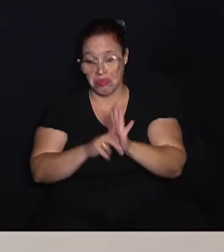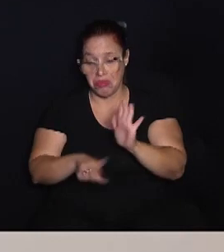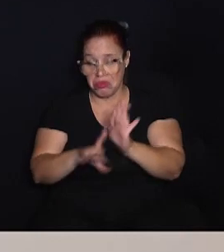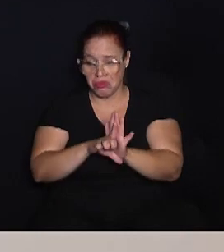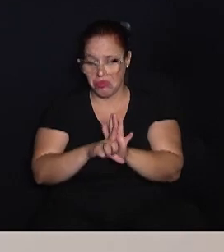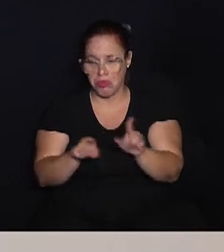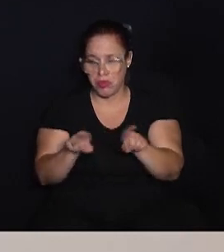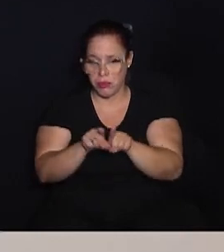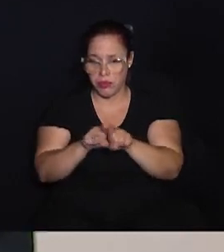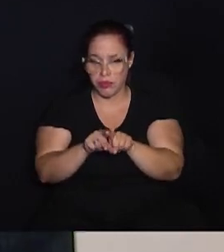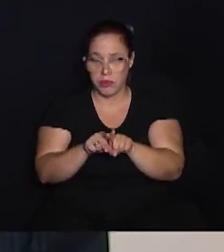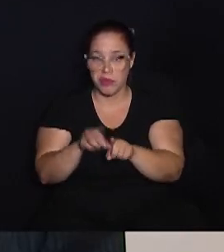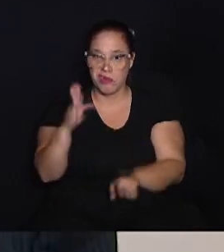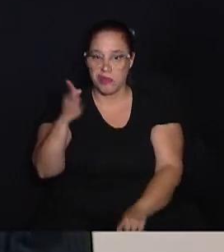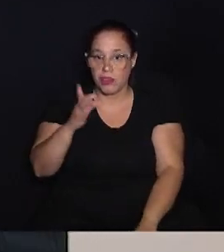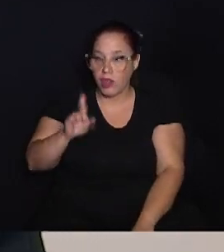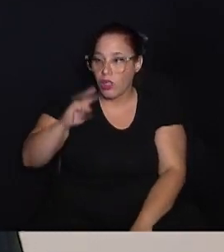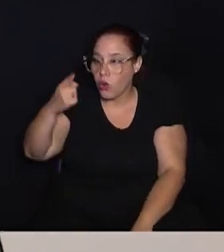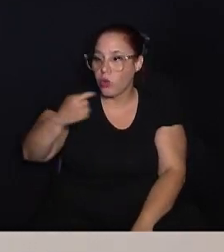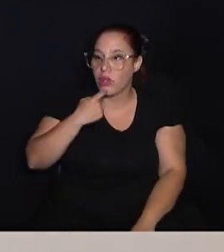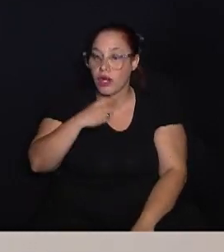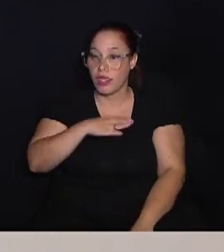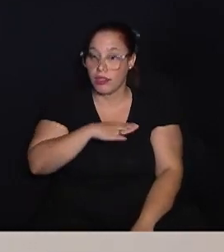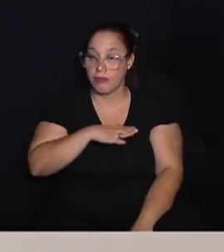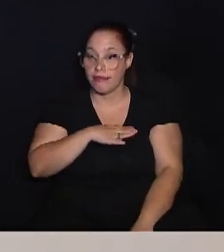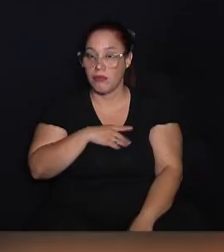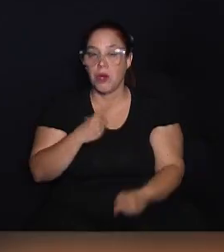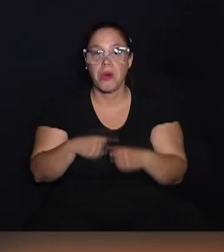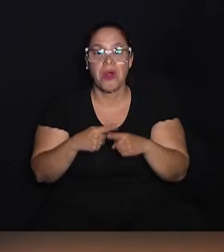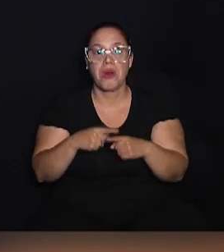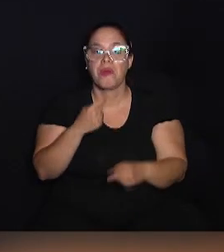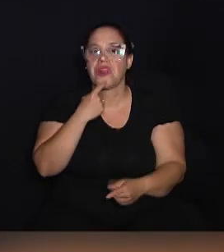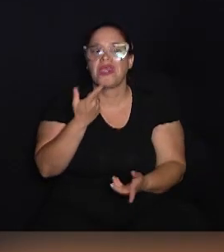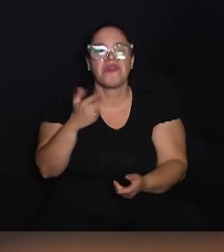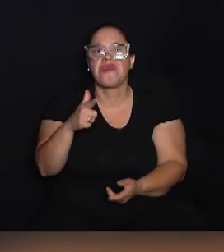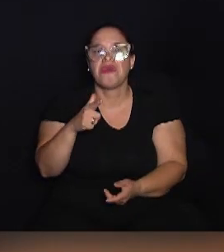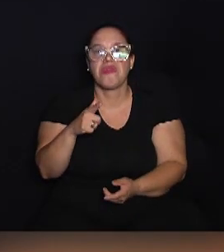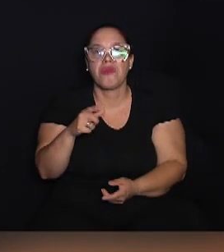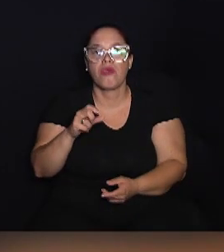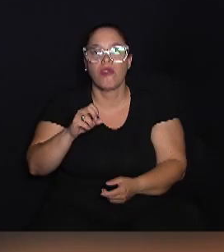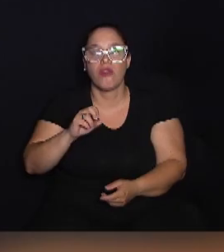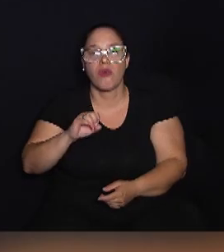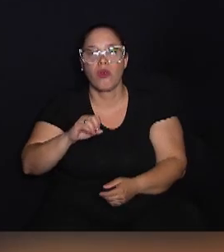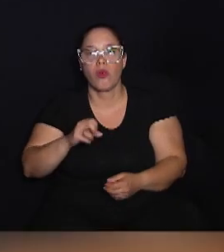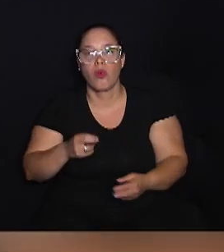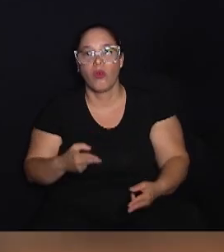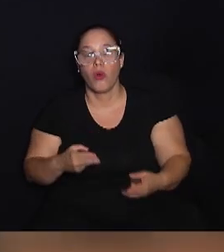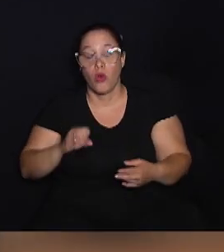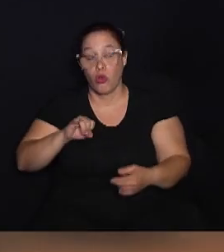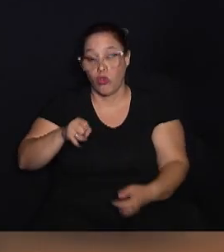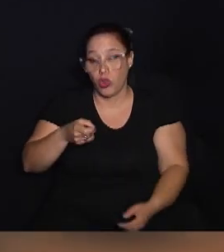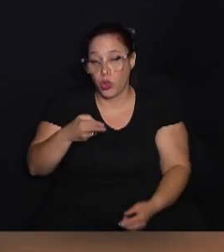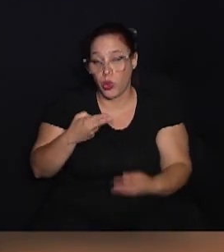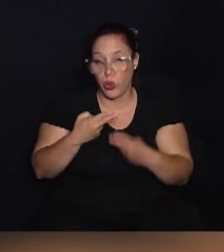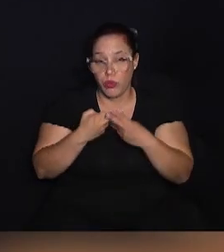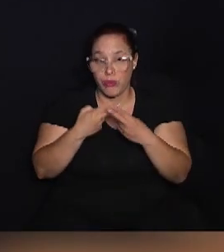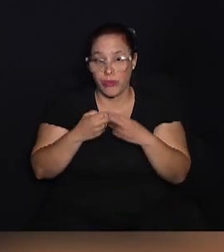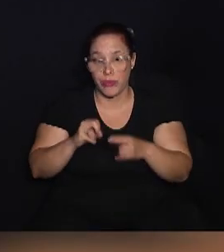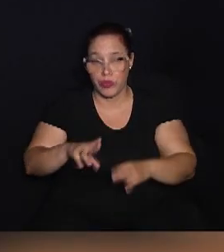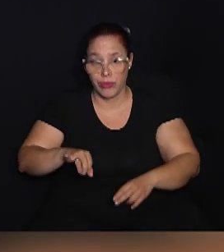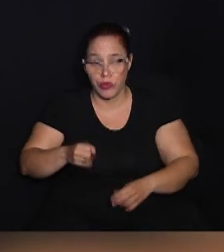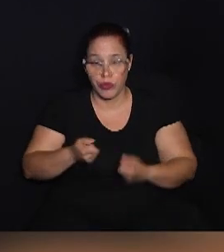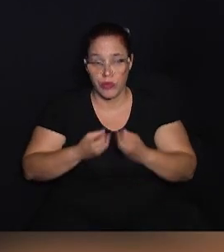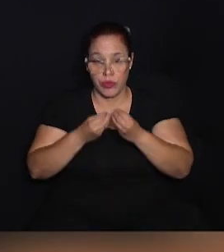constitucionais esse projeto de lei e também já existe em outras cidades e por que Campinas não ter em Julho de